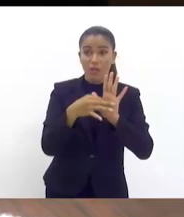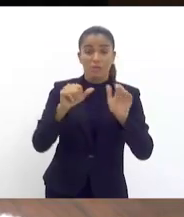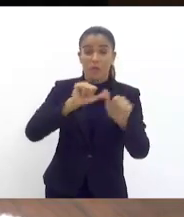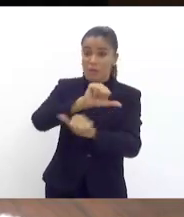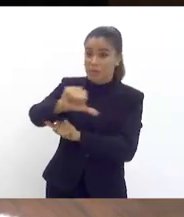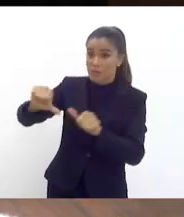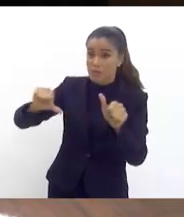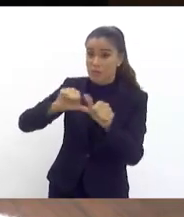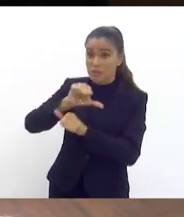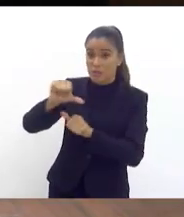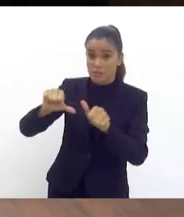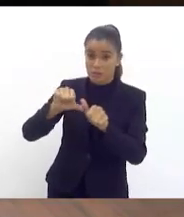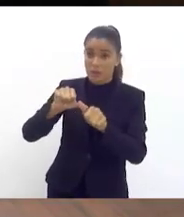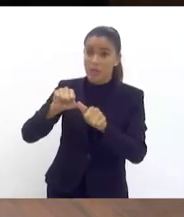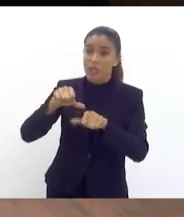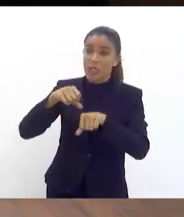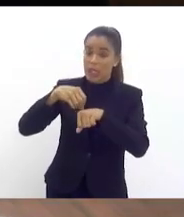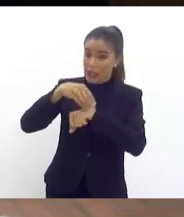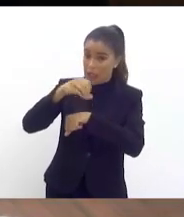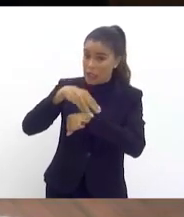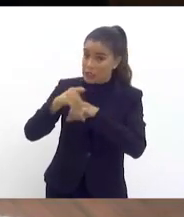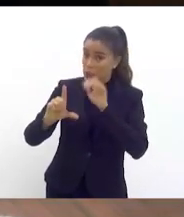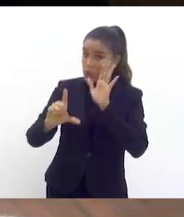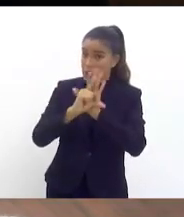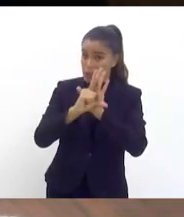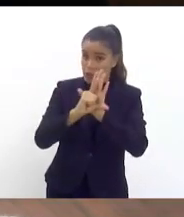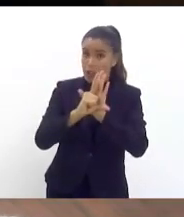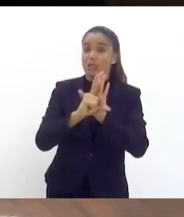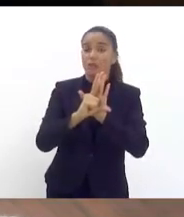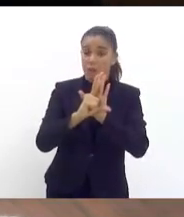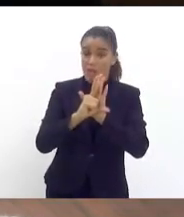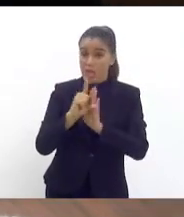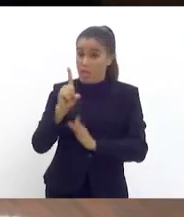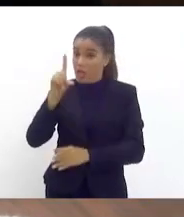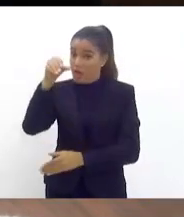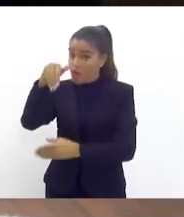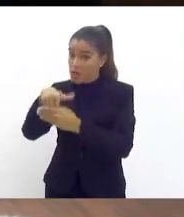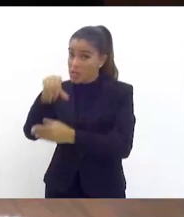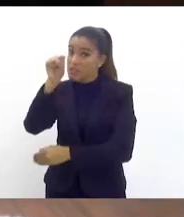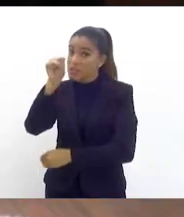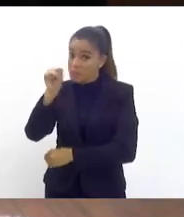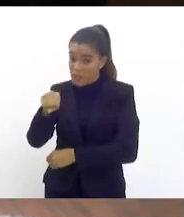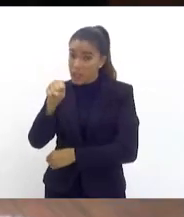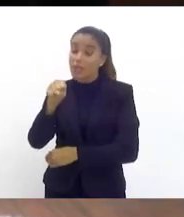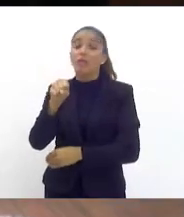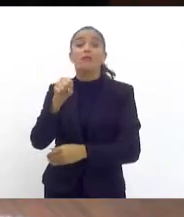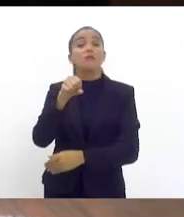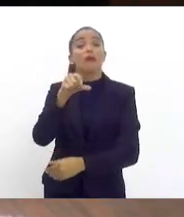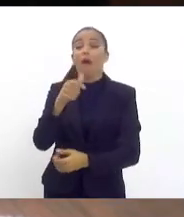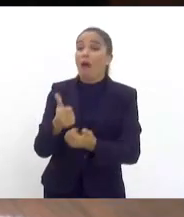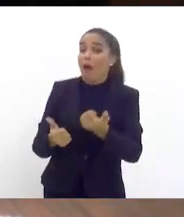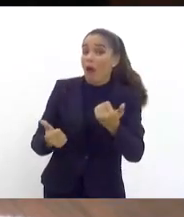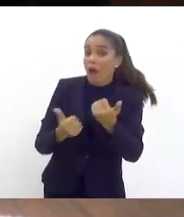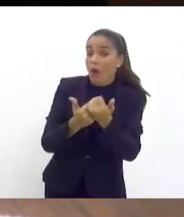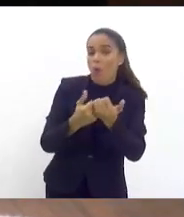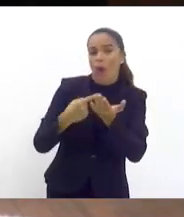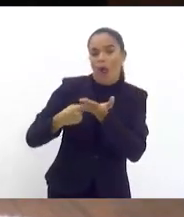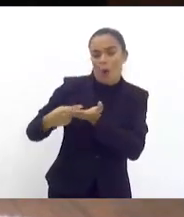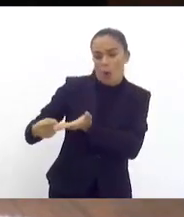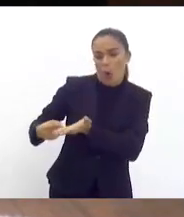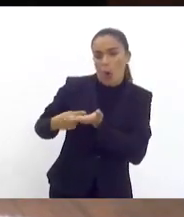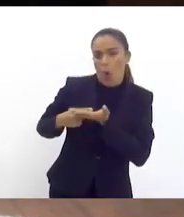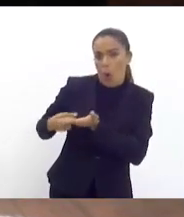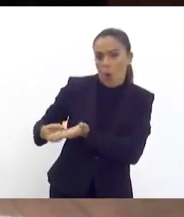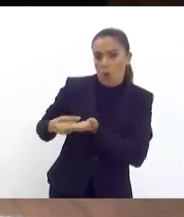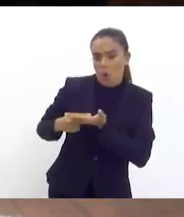transformação em indicação legislativa. Quem votar sim está votando no acordo feito entre a